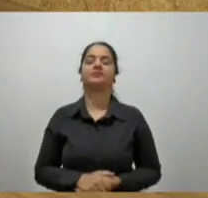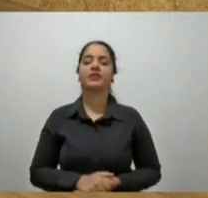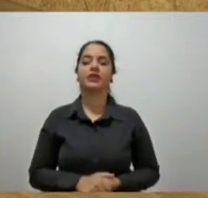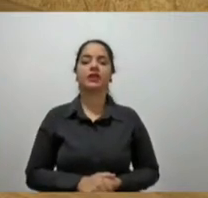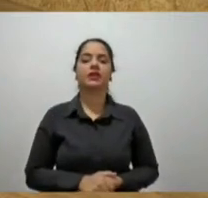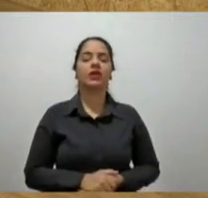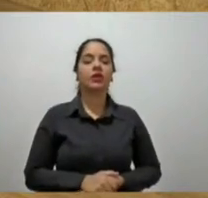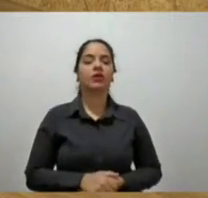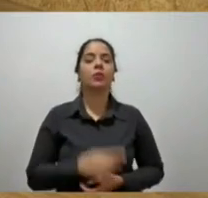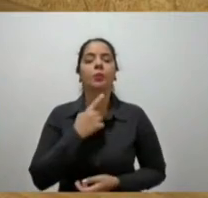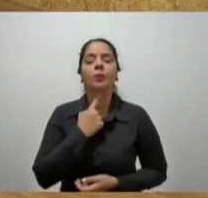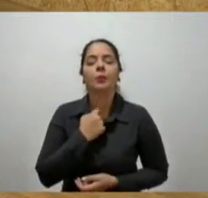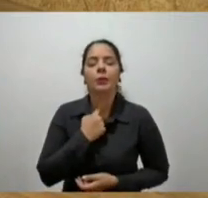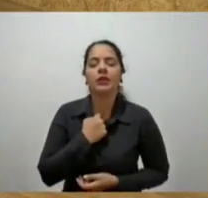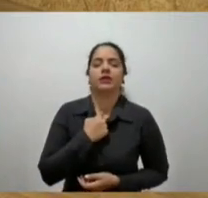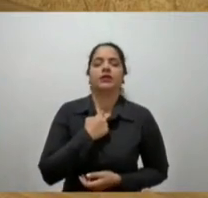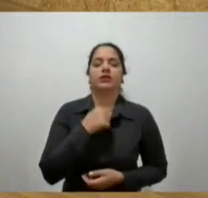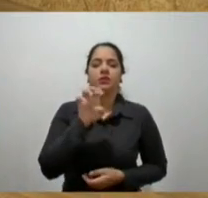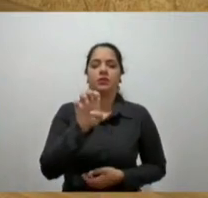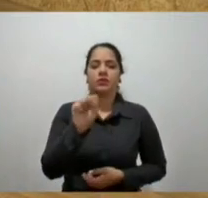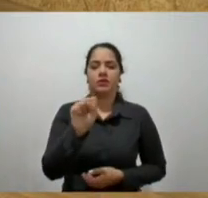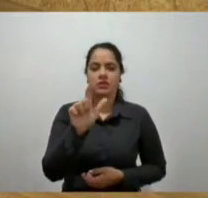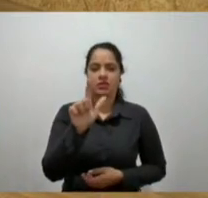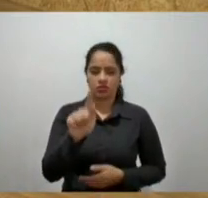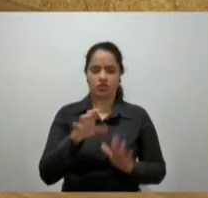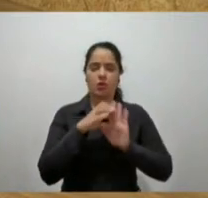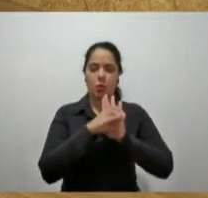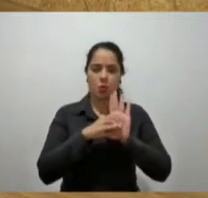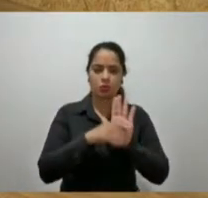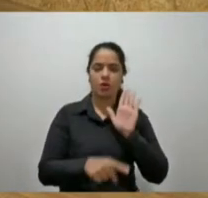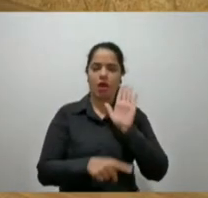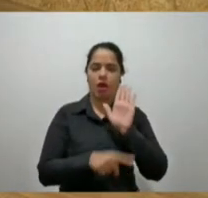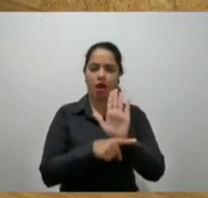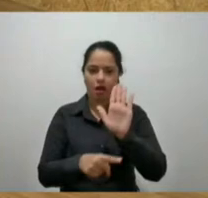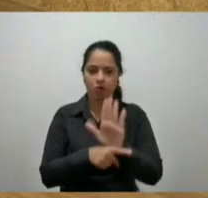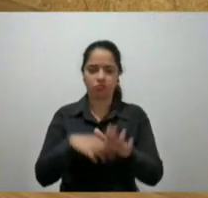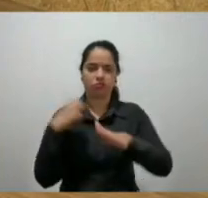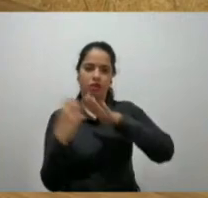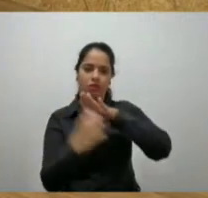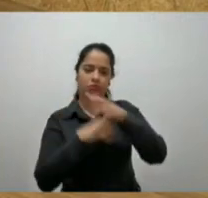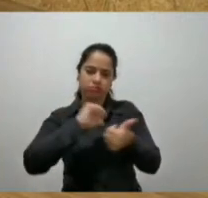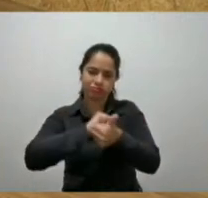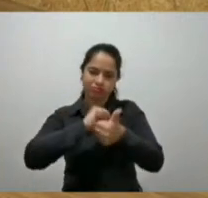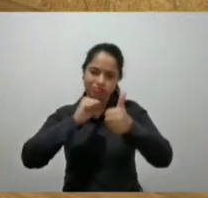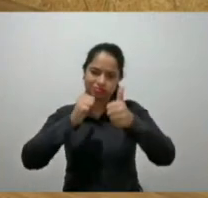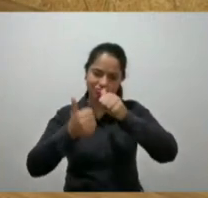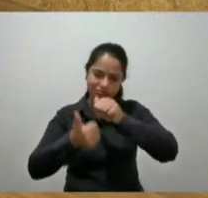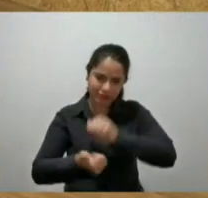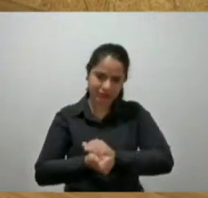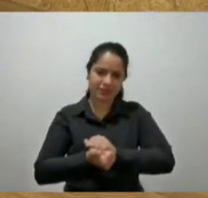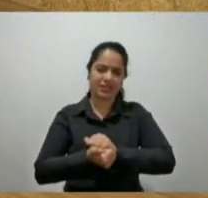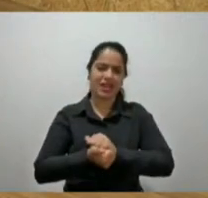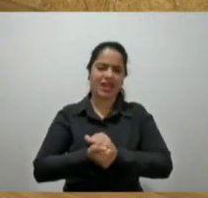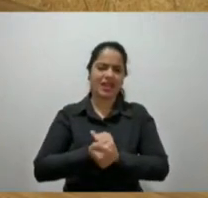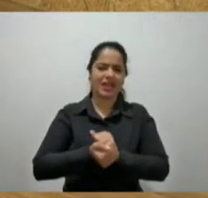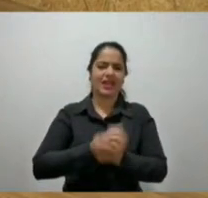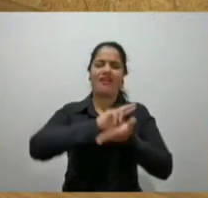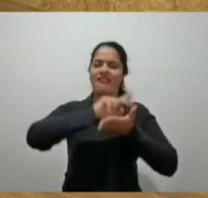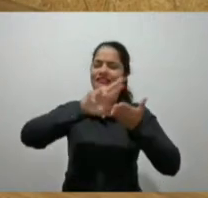que várias das empresas que existem hoje sejam tuatuárias no ano de